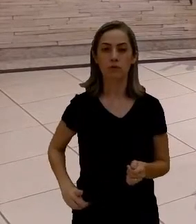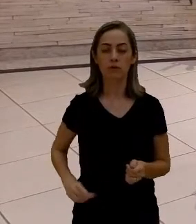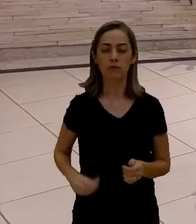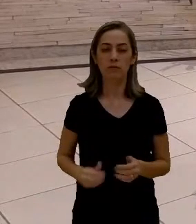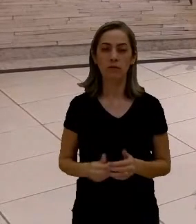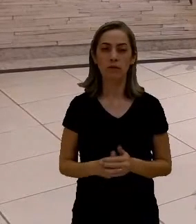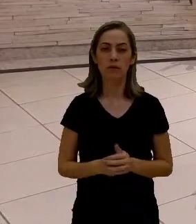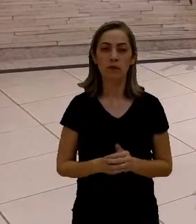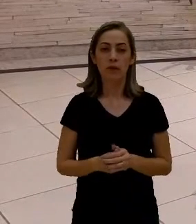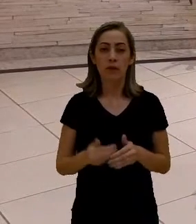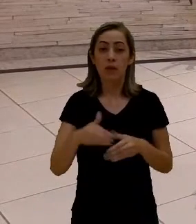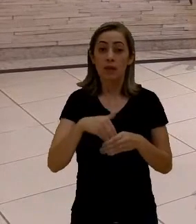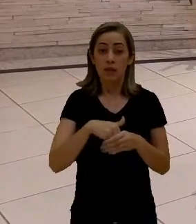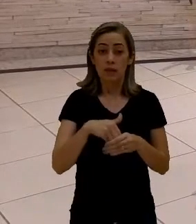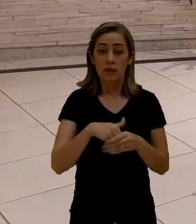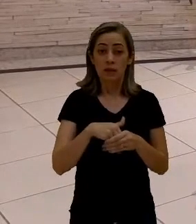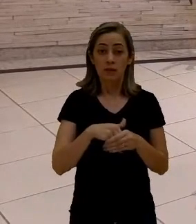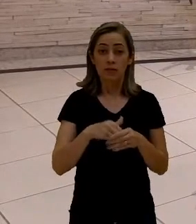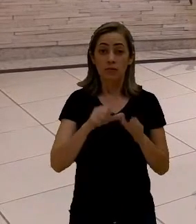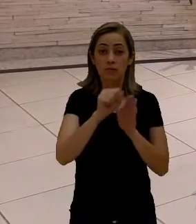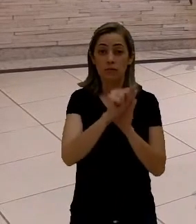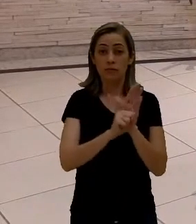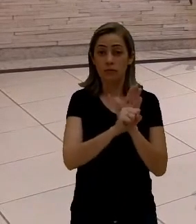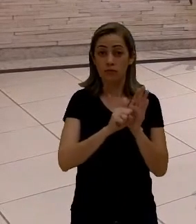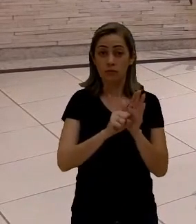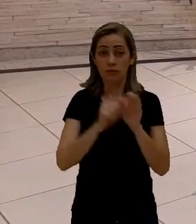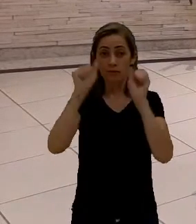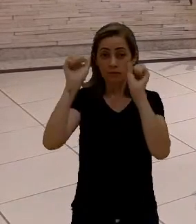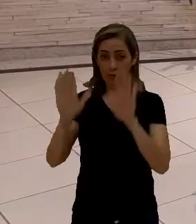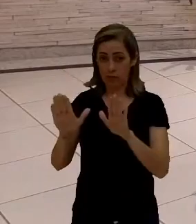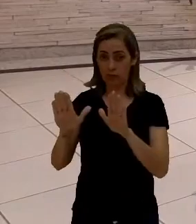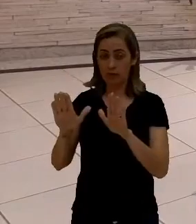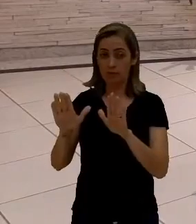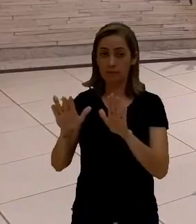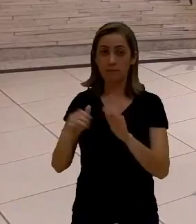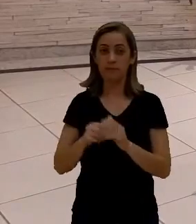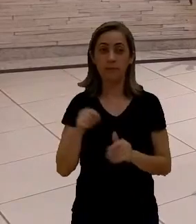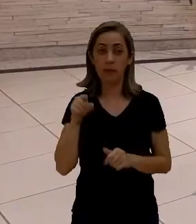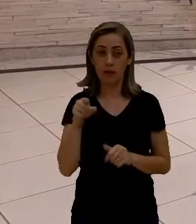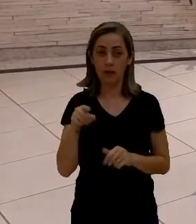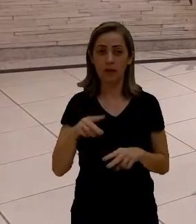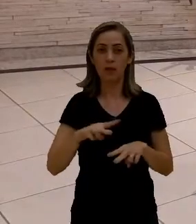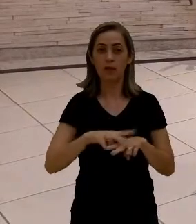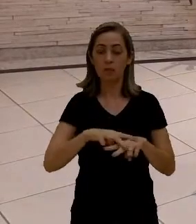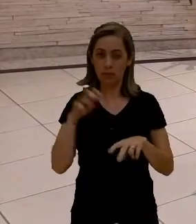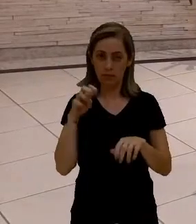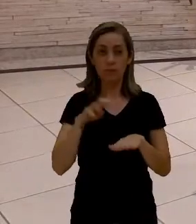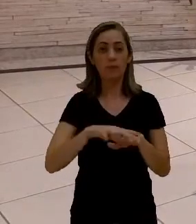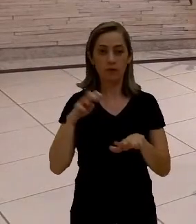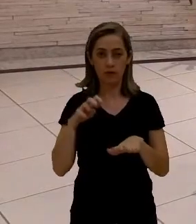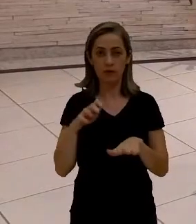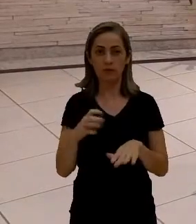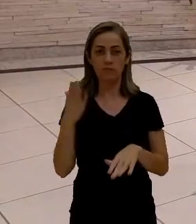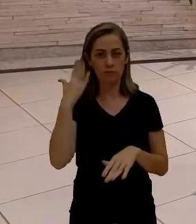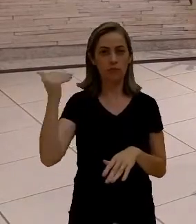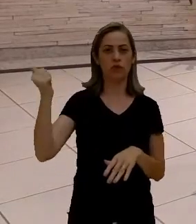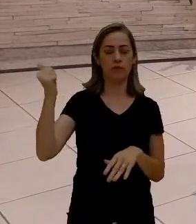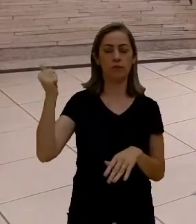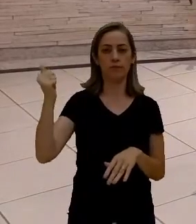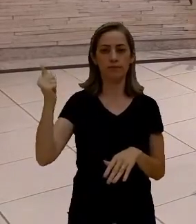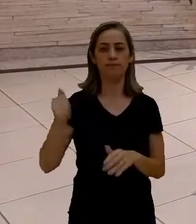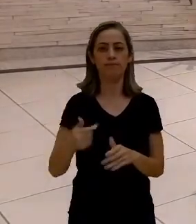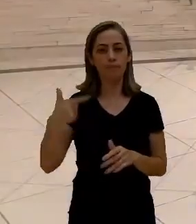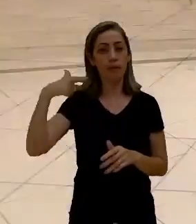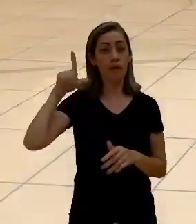ordem no sacramento da ordem então entendemos que ele é uma vocação é um chamado antes de